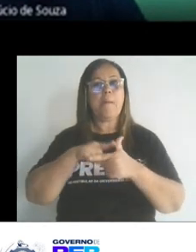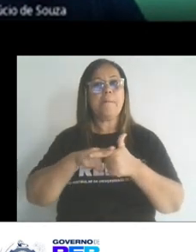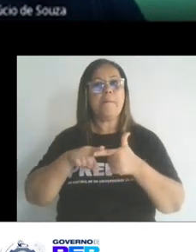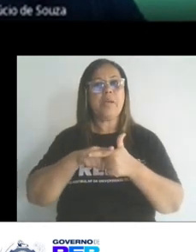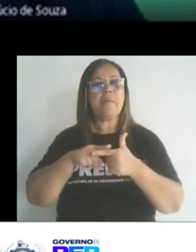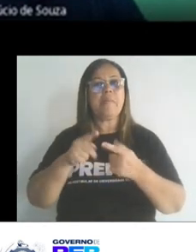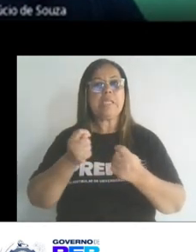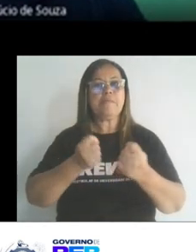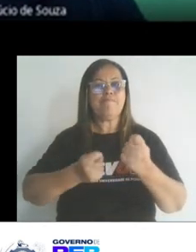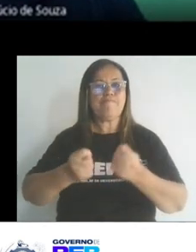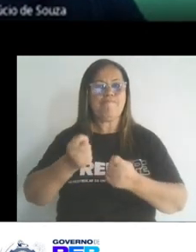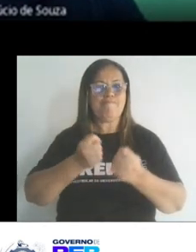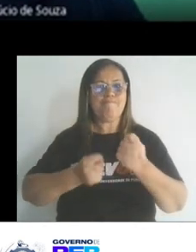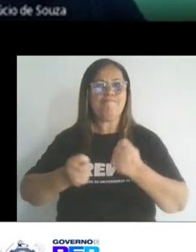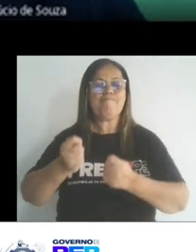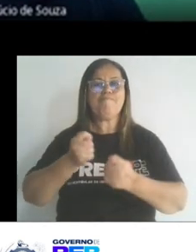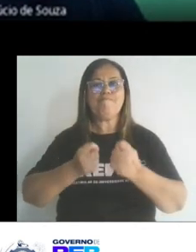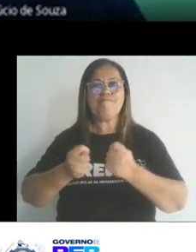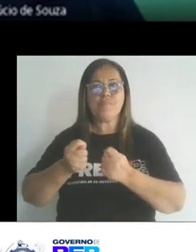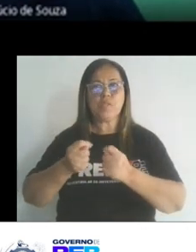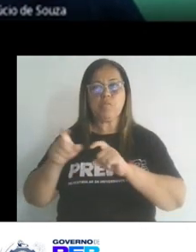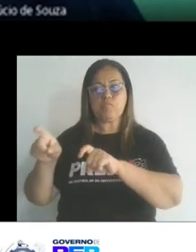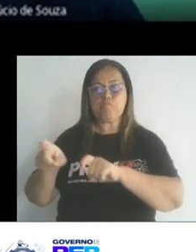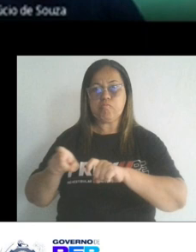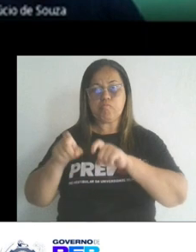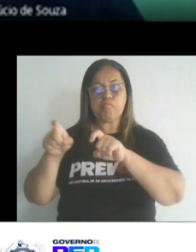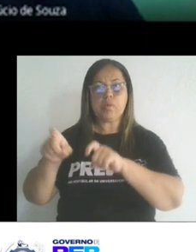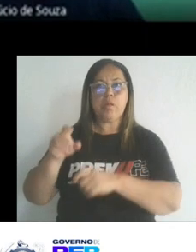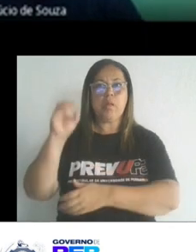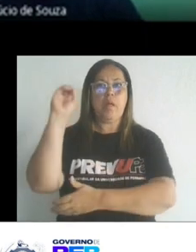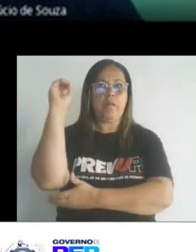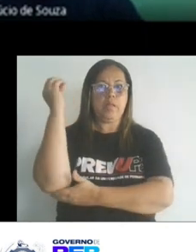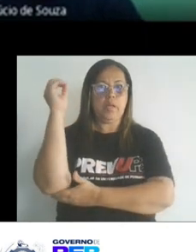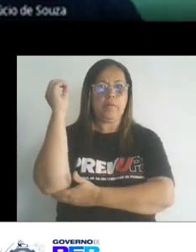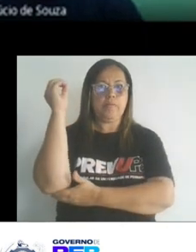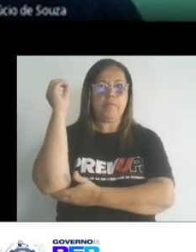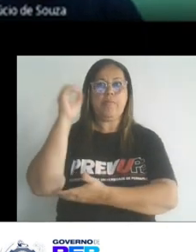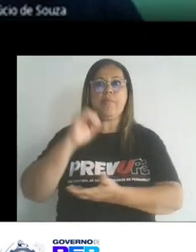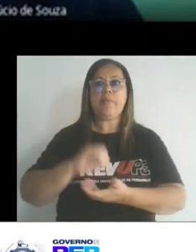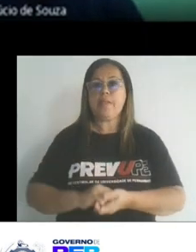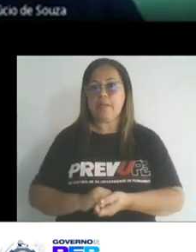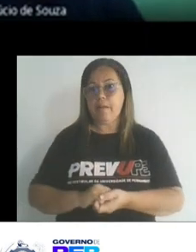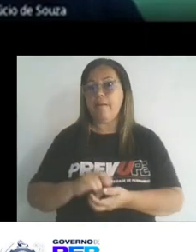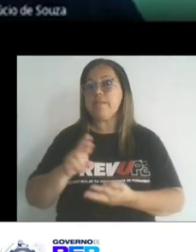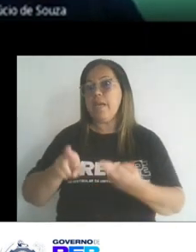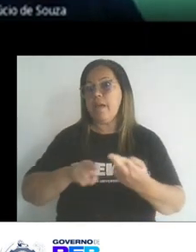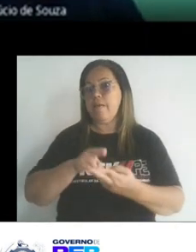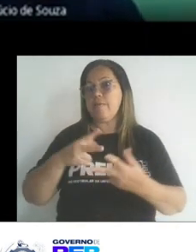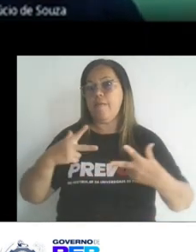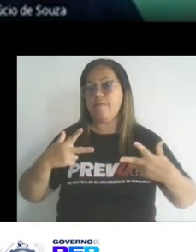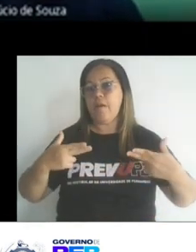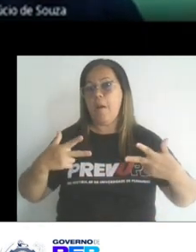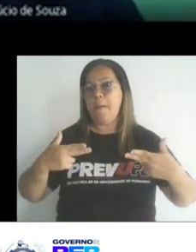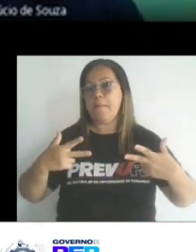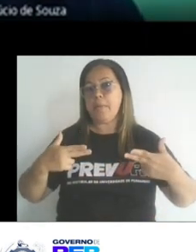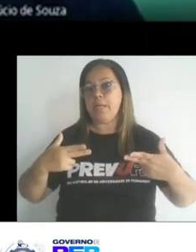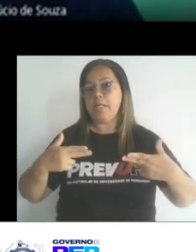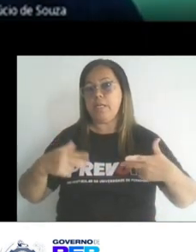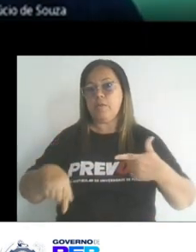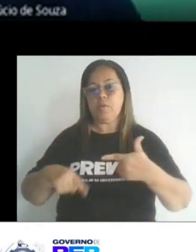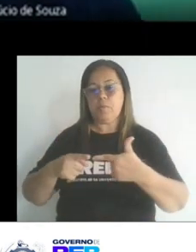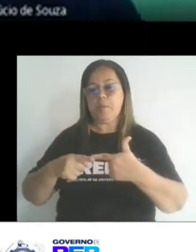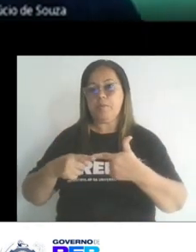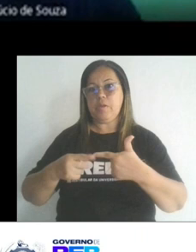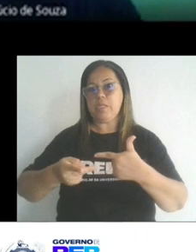econômicos dos produtores rurais gaúchos essa é a revolução farroupilha número dois